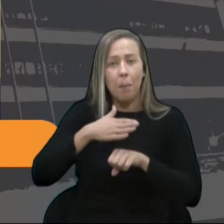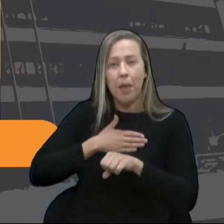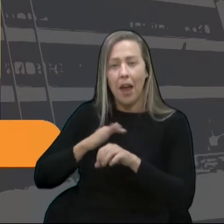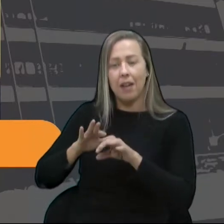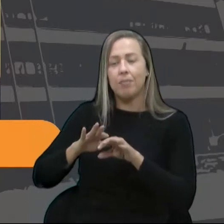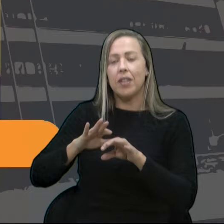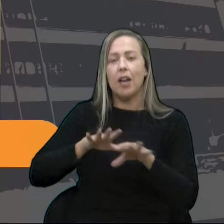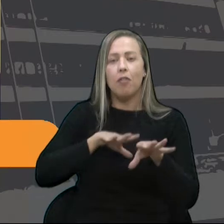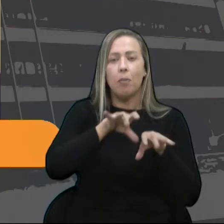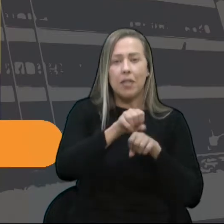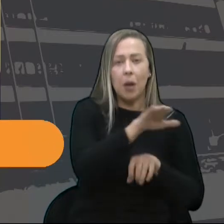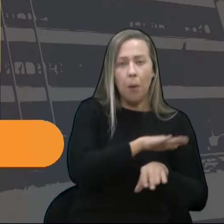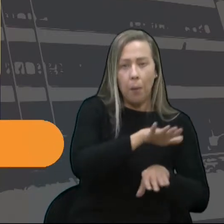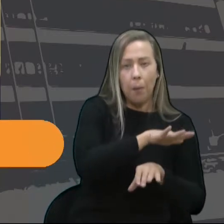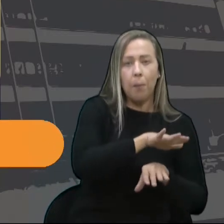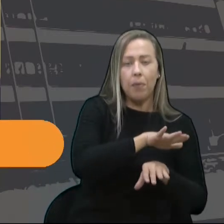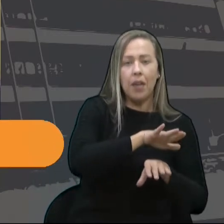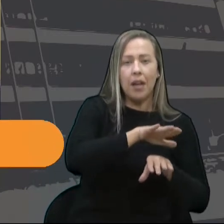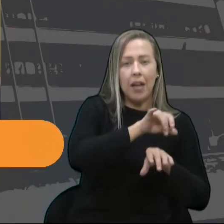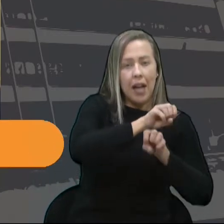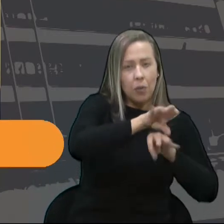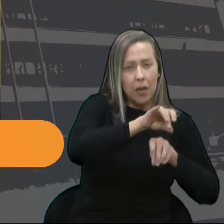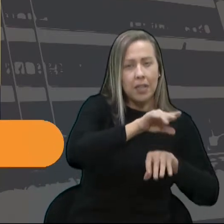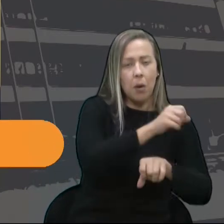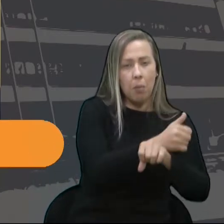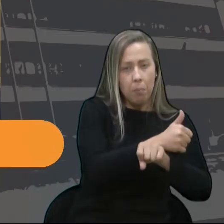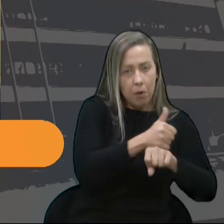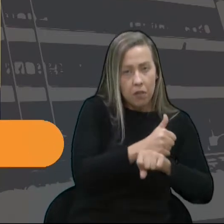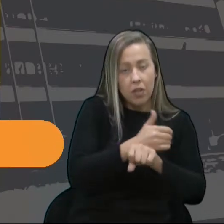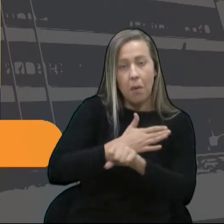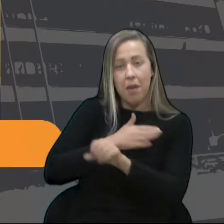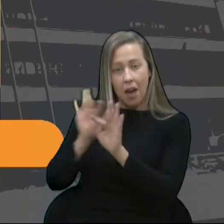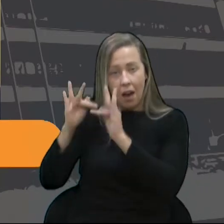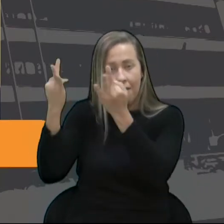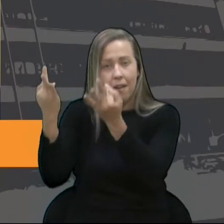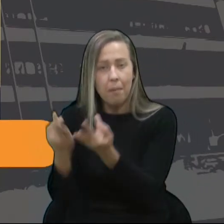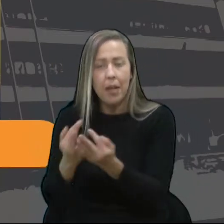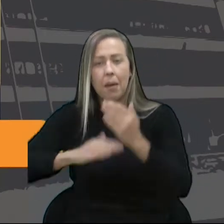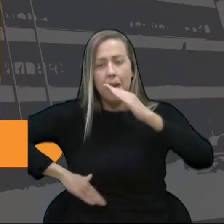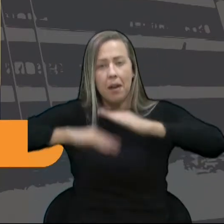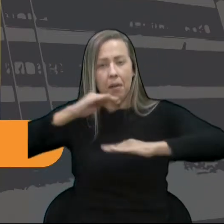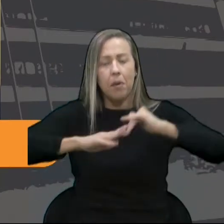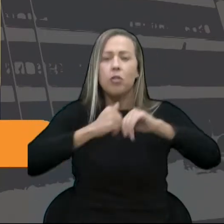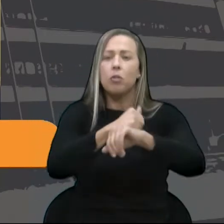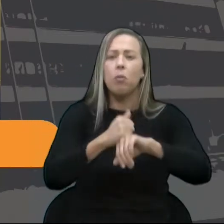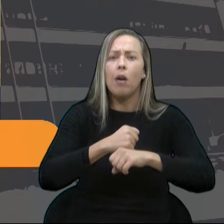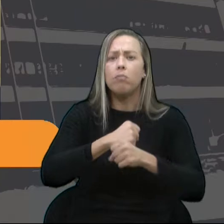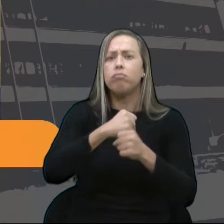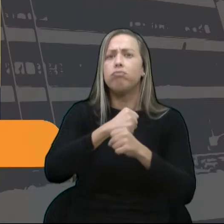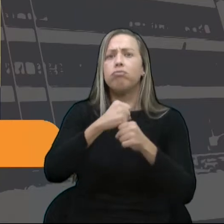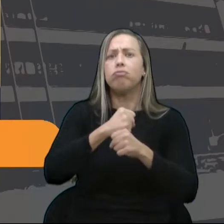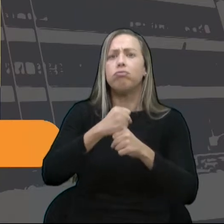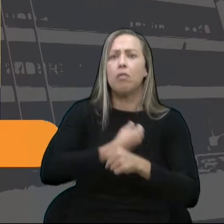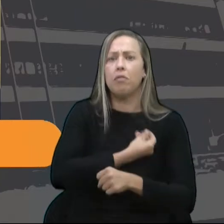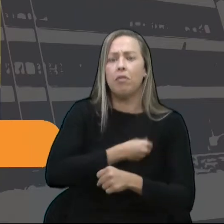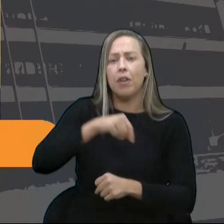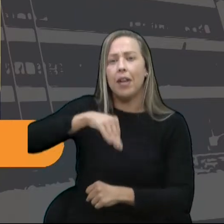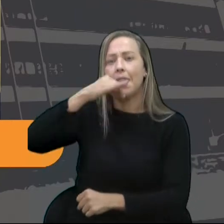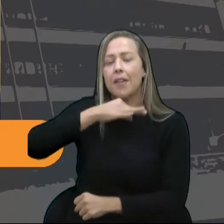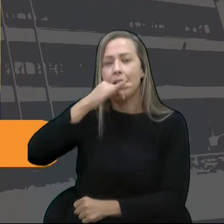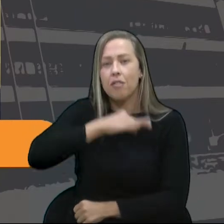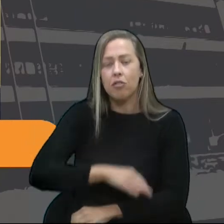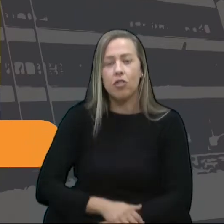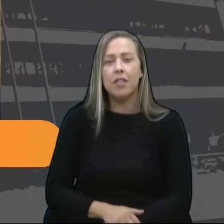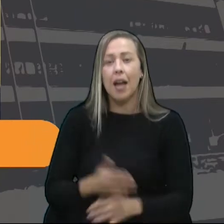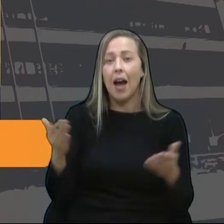até mesmo a minha formação profissional, exercício das minhas atividades profissionais durante tantos anos em Caxias do Sul. Então é uma honra nesse